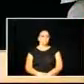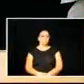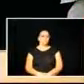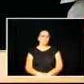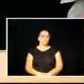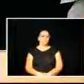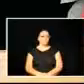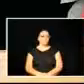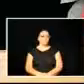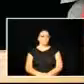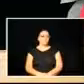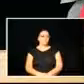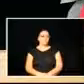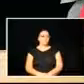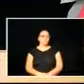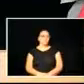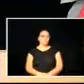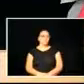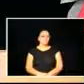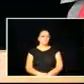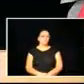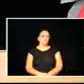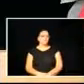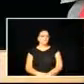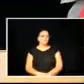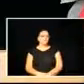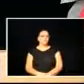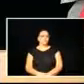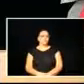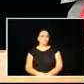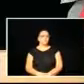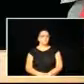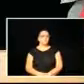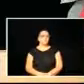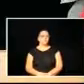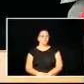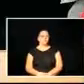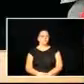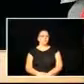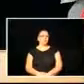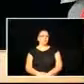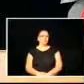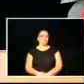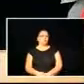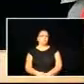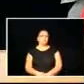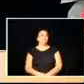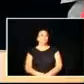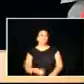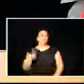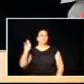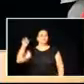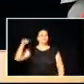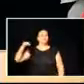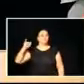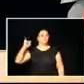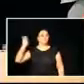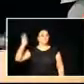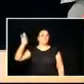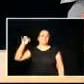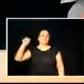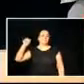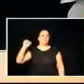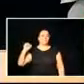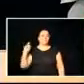esse. Une o útil ao agradável, merecedores, e a empresa, vamos dizer, né, possa oferecer,